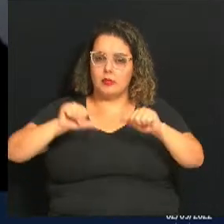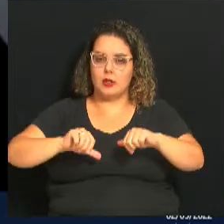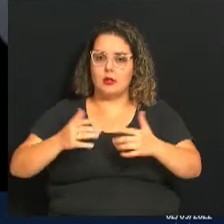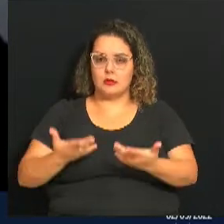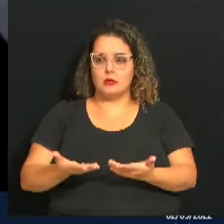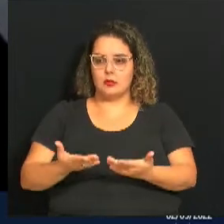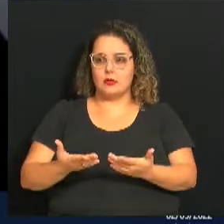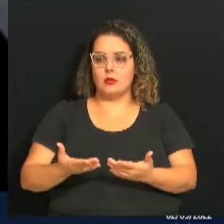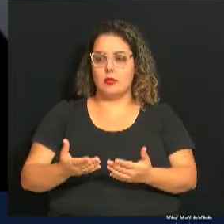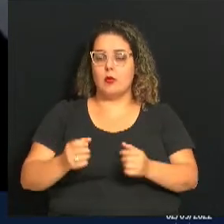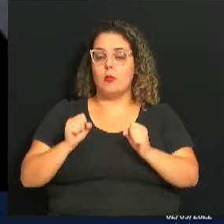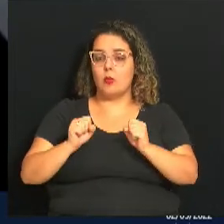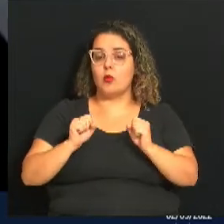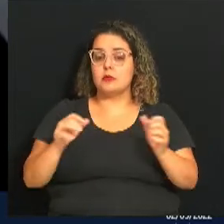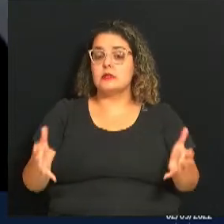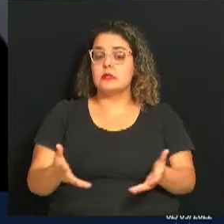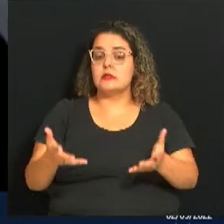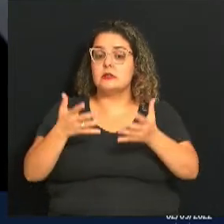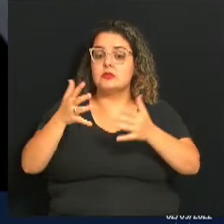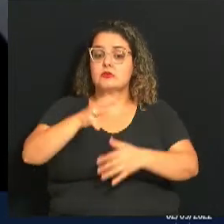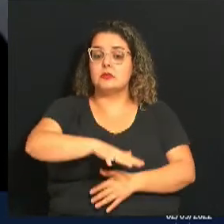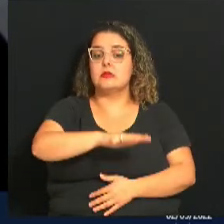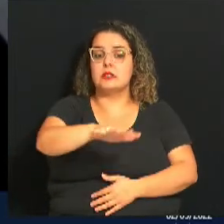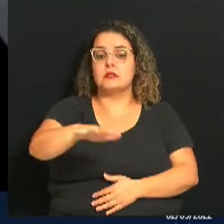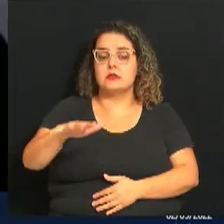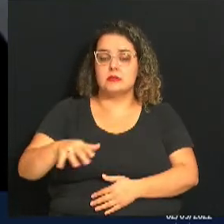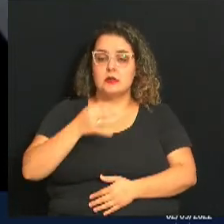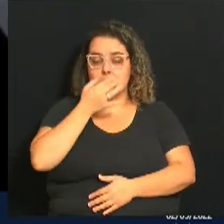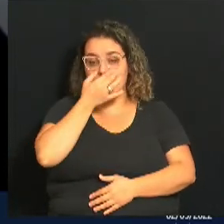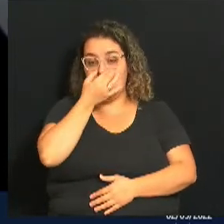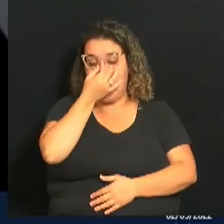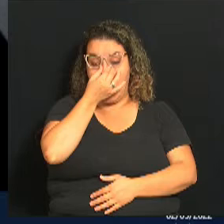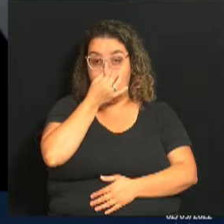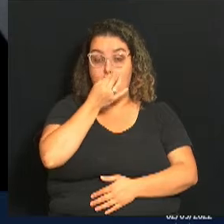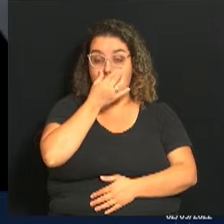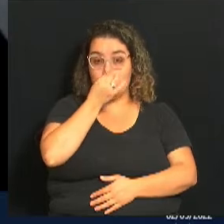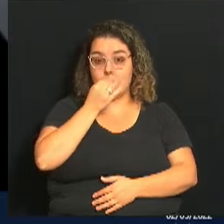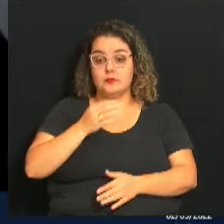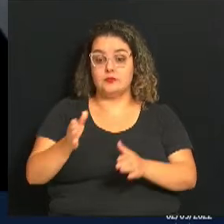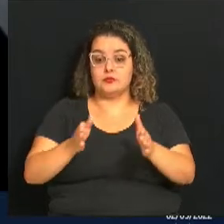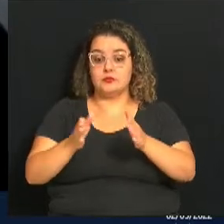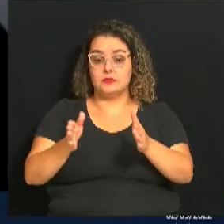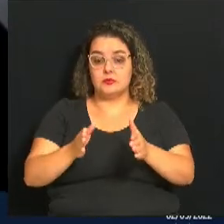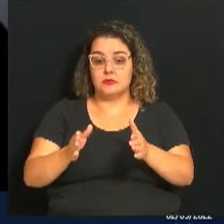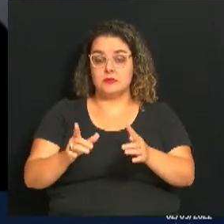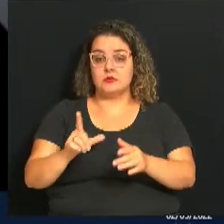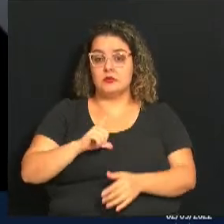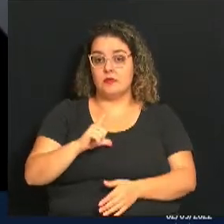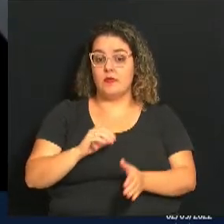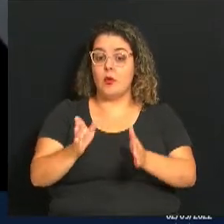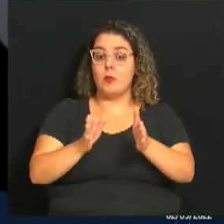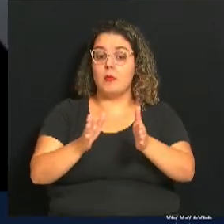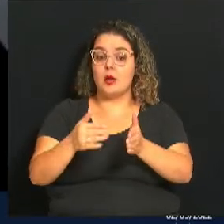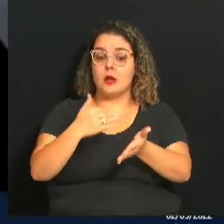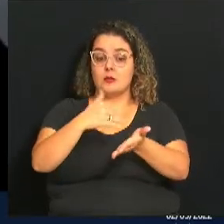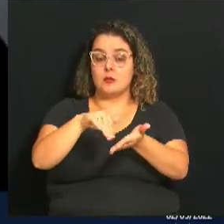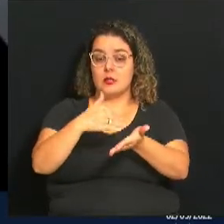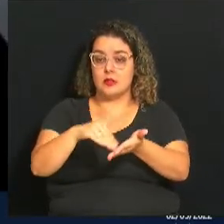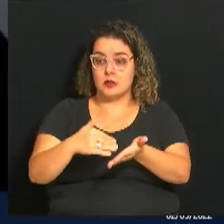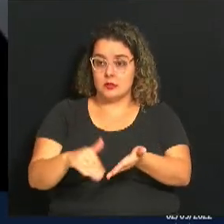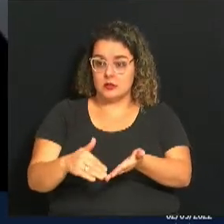já incentivar essas regiões, tá? E, a partir disso, a gente deu um prazo para essas secretarias trazerem